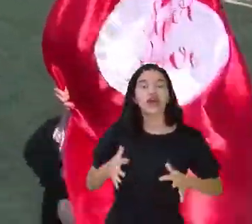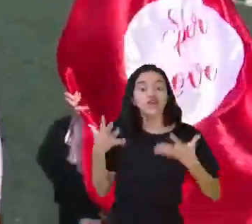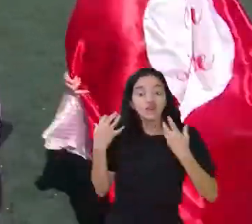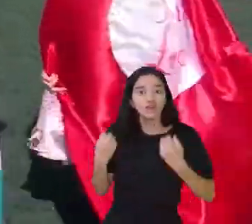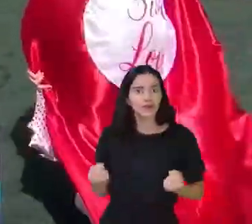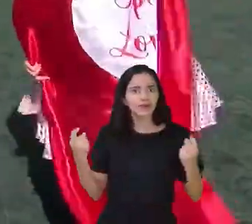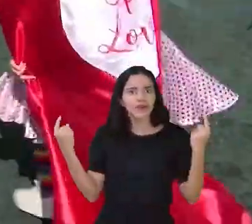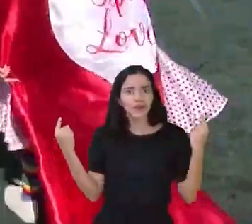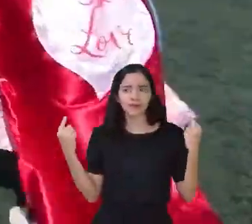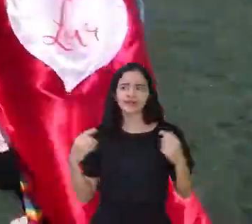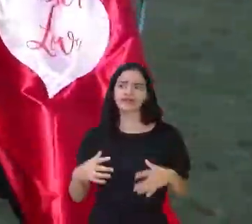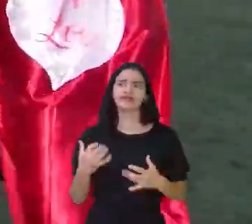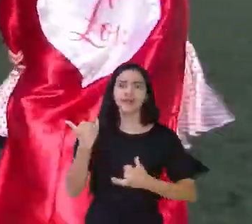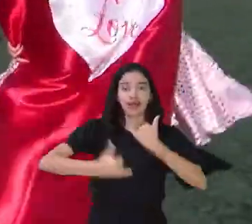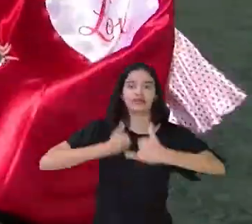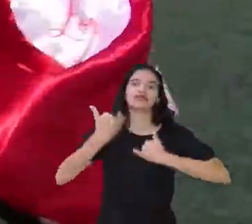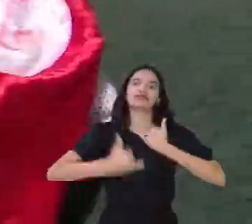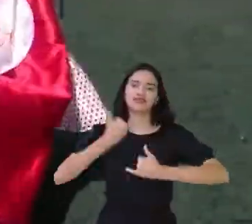É!